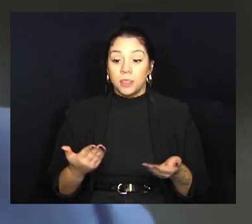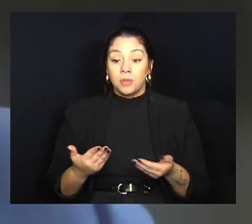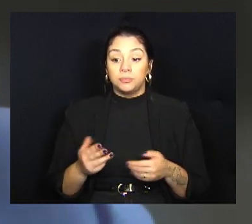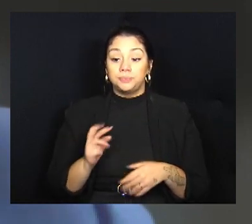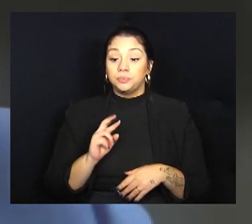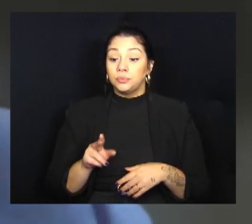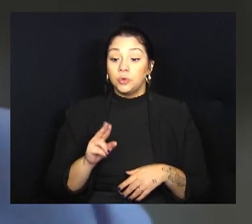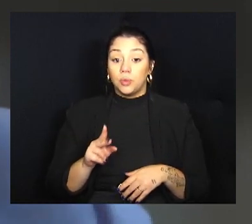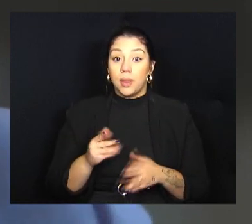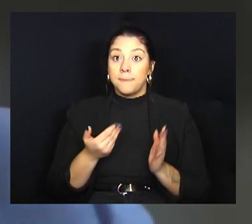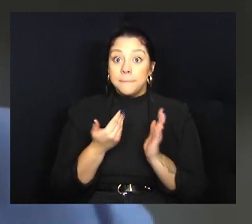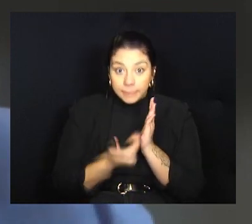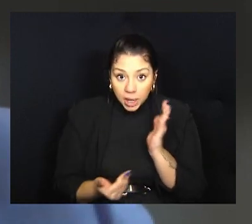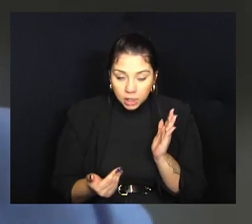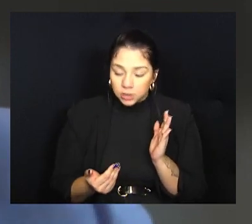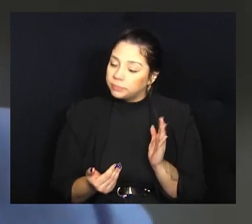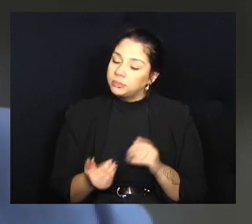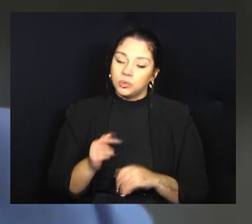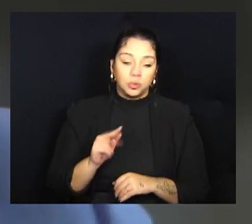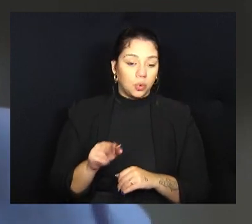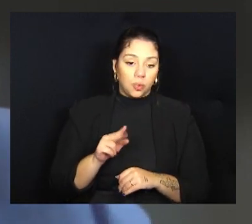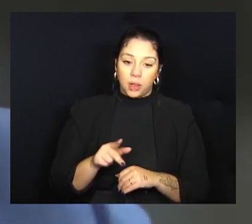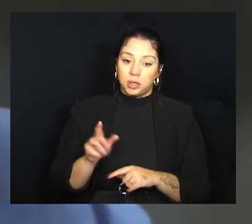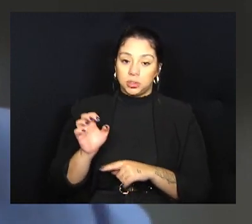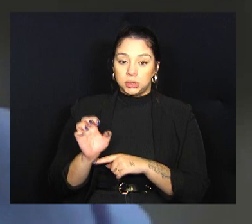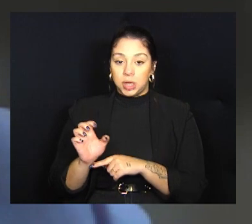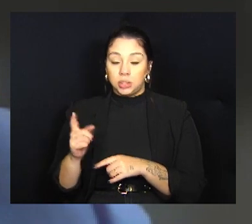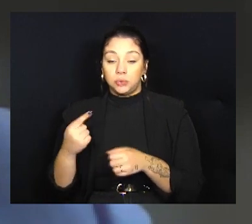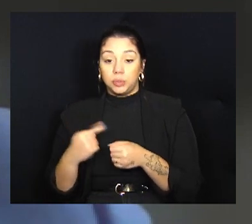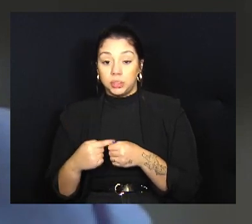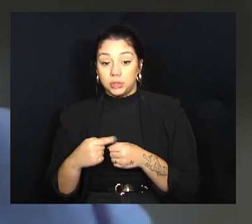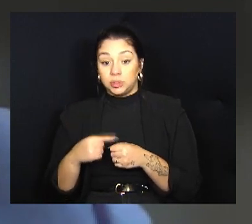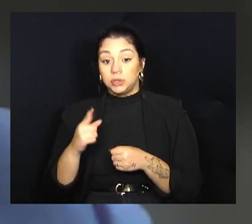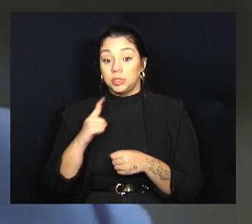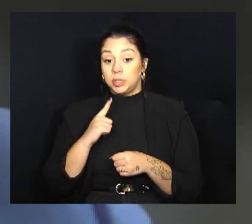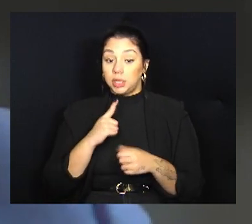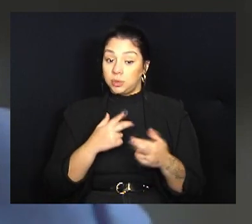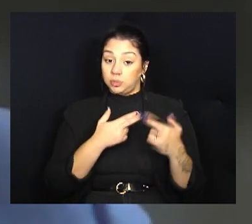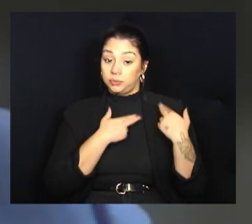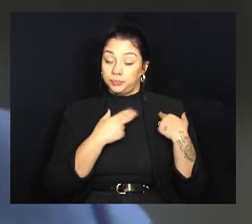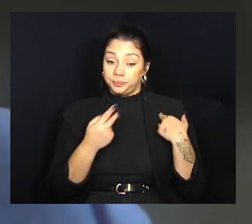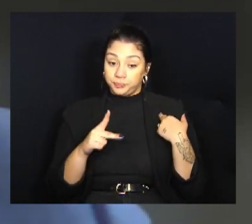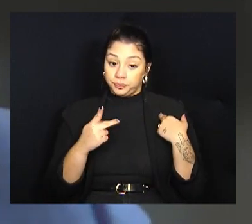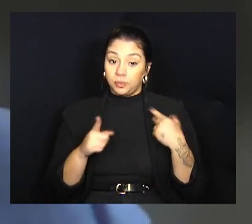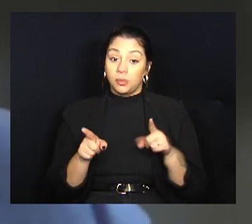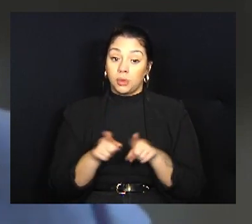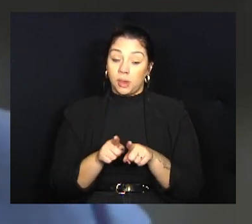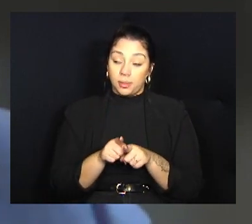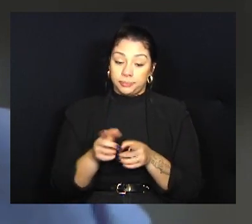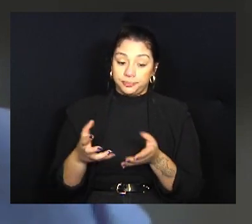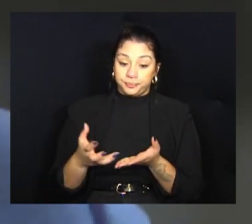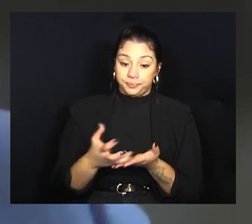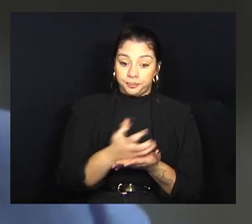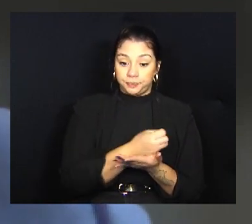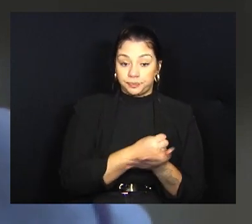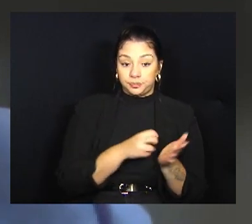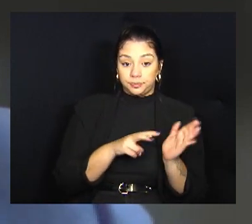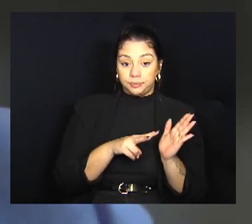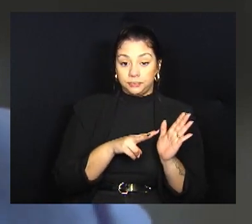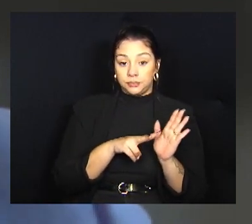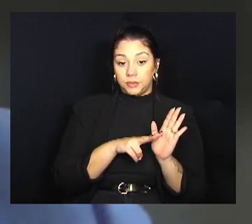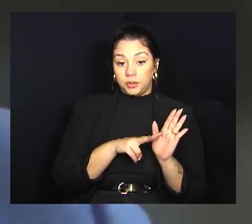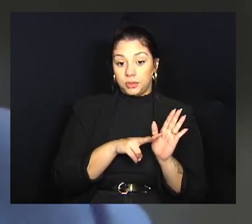uma perda efetiva dos estados e municípios. Eles vão ter a competência deles, vão ter o recolhimento do tributo municipal e